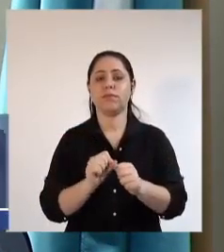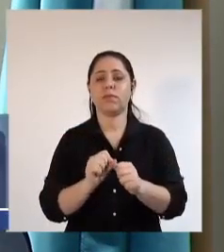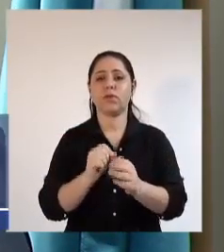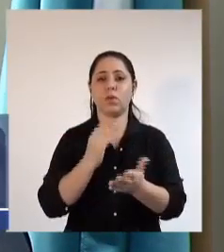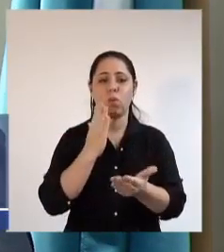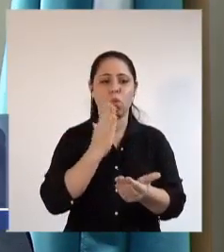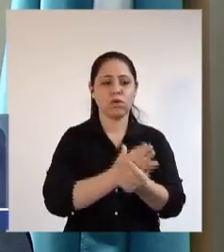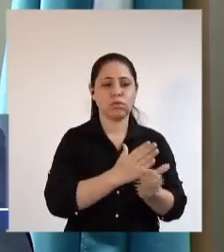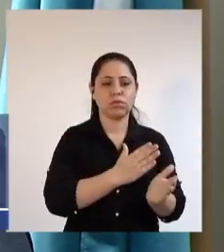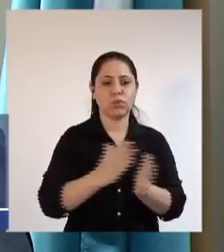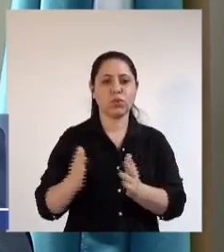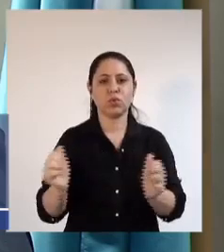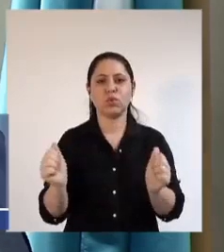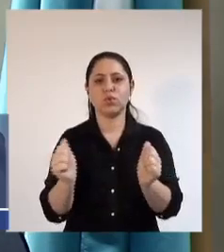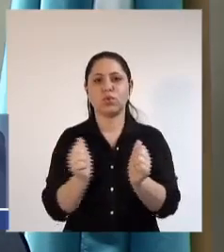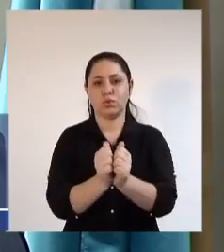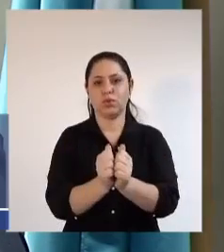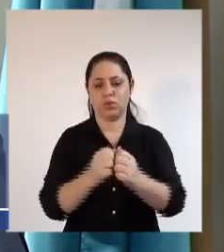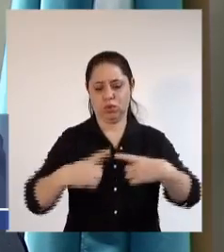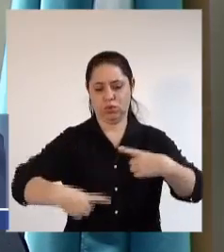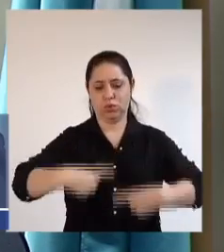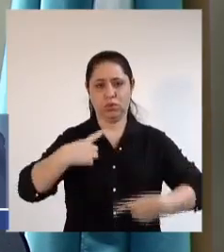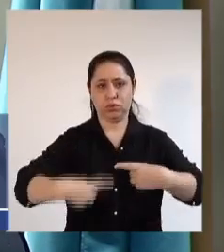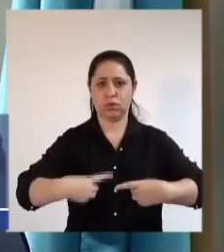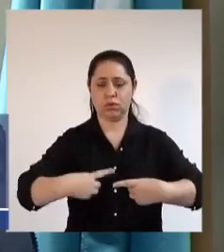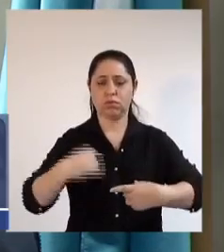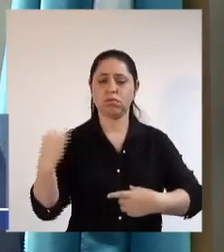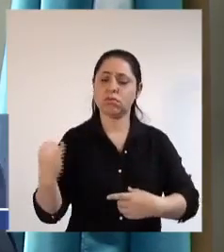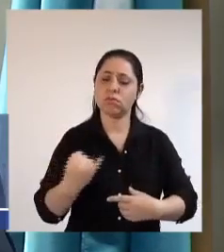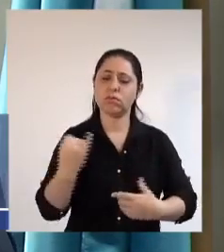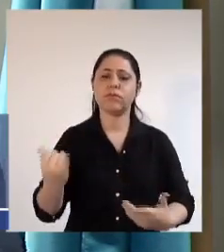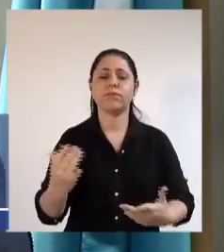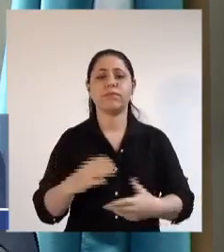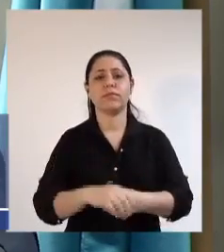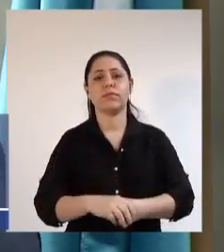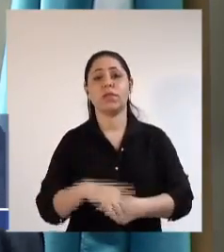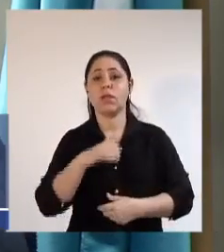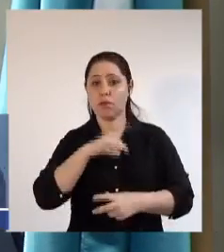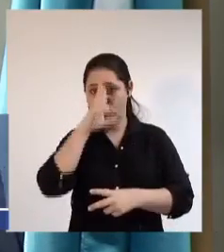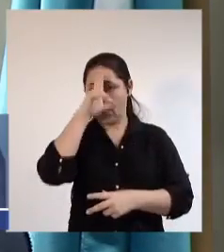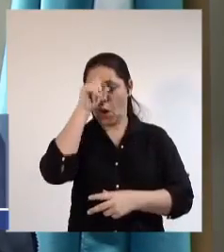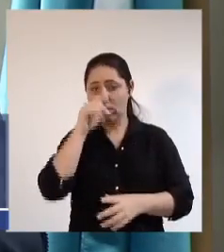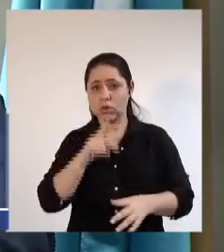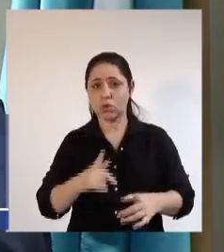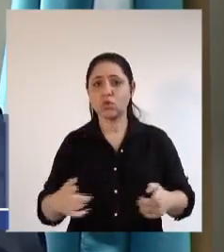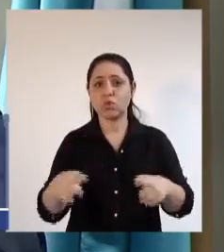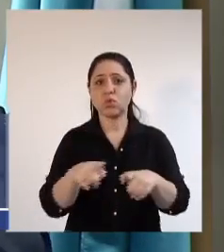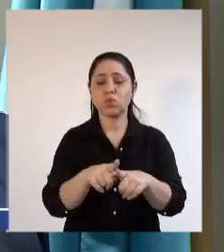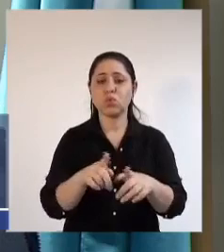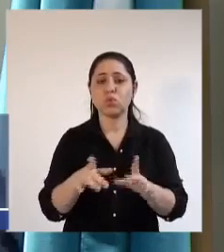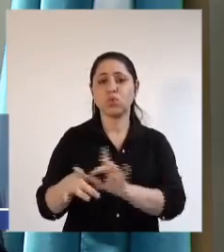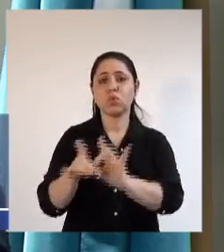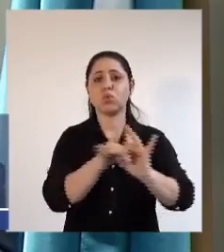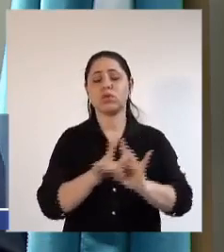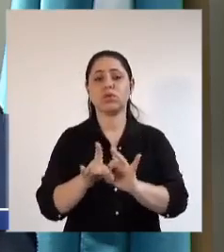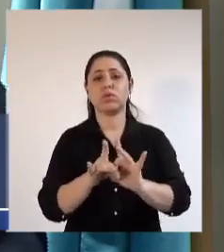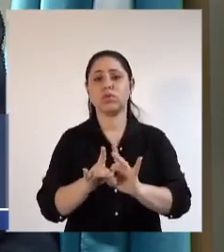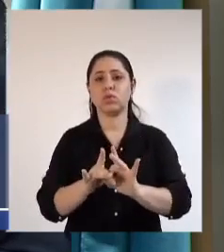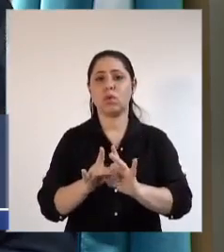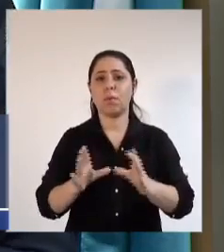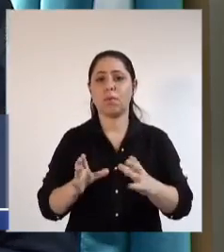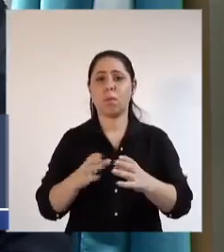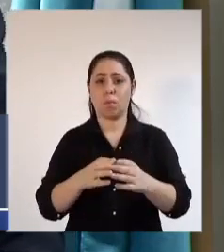encaminhamentos em conjunto e te então essa força da unidade de corpo de